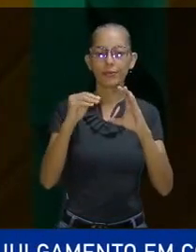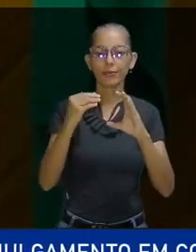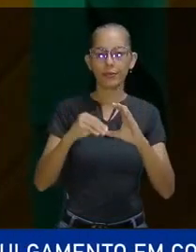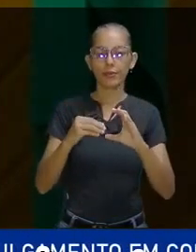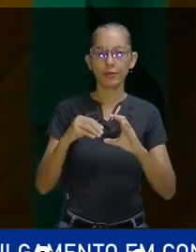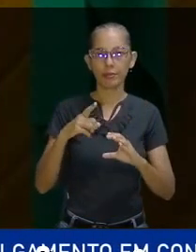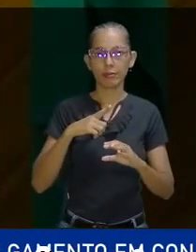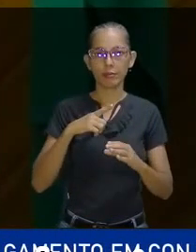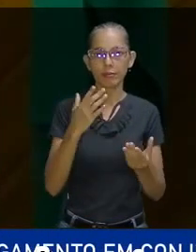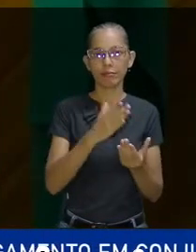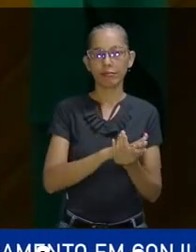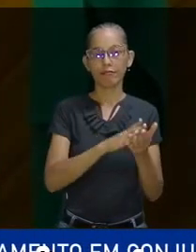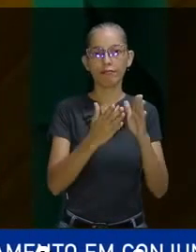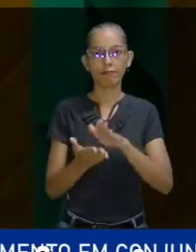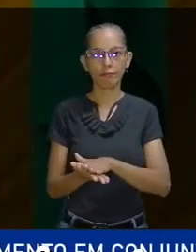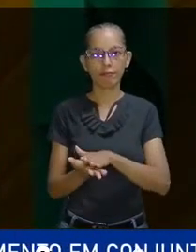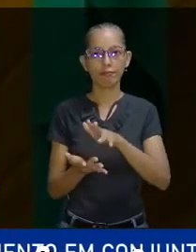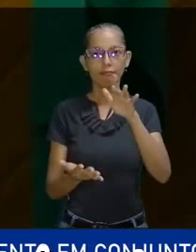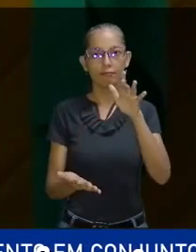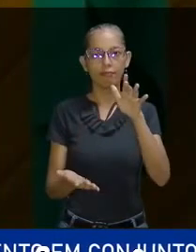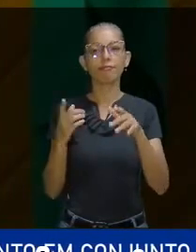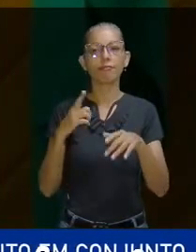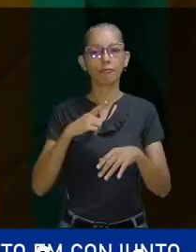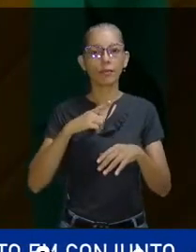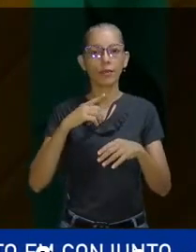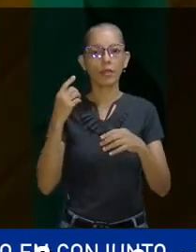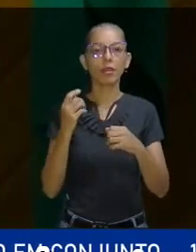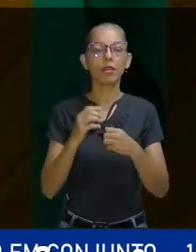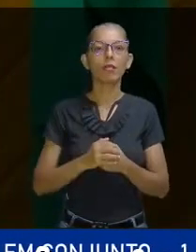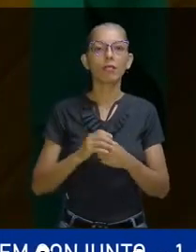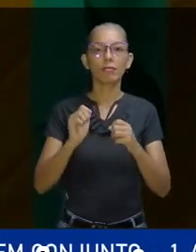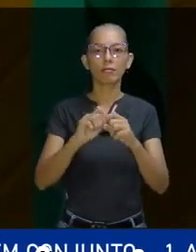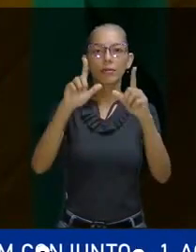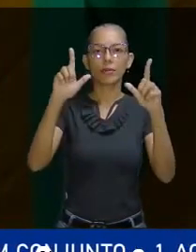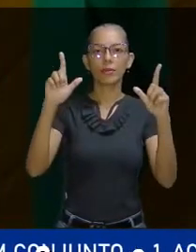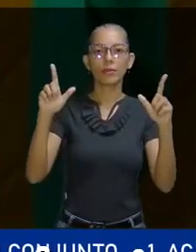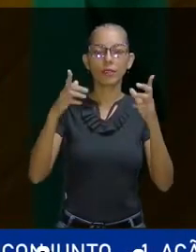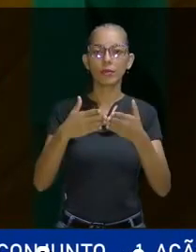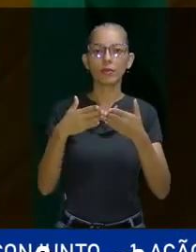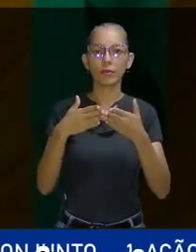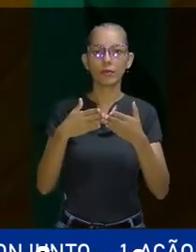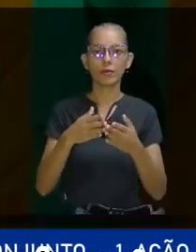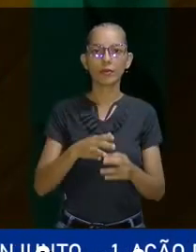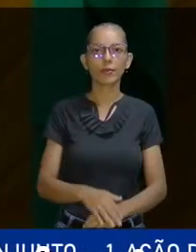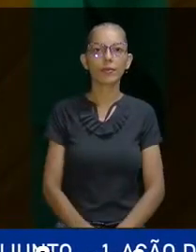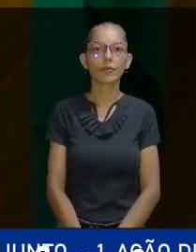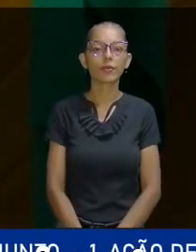autos. E, nessa oportunidade, eu peço para ser exibida a imagem número 1.